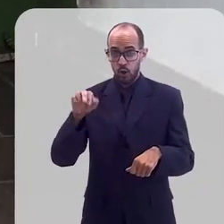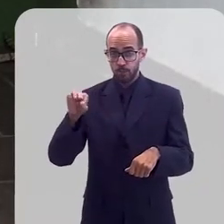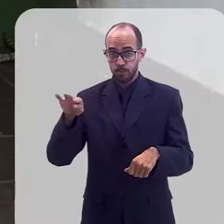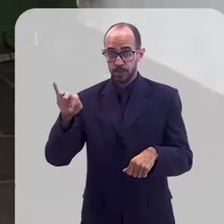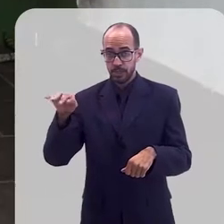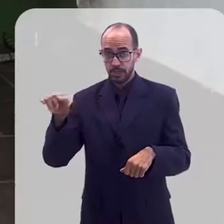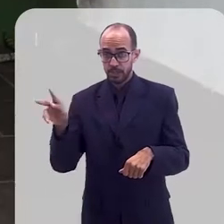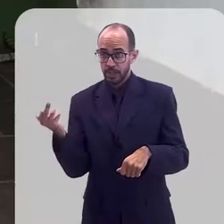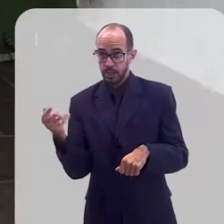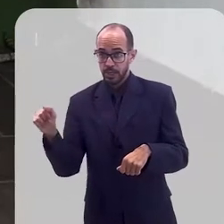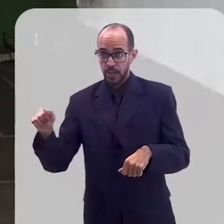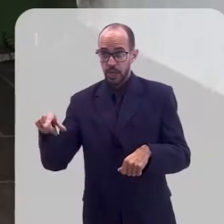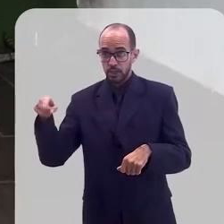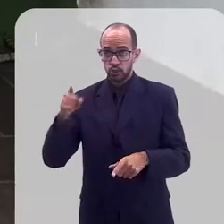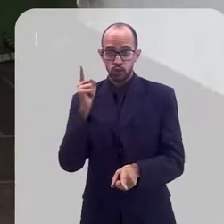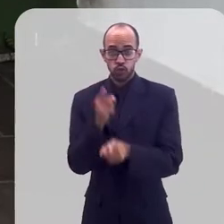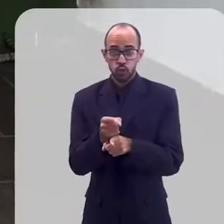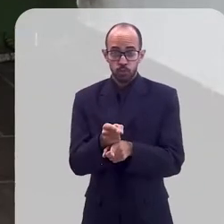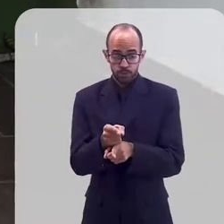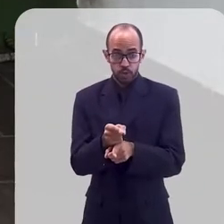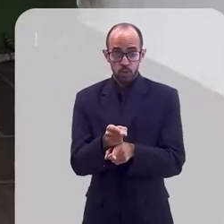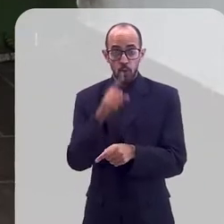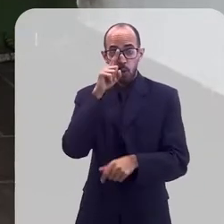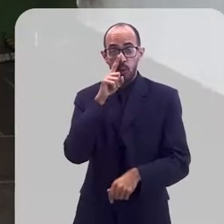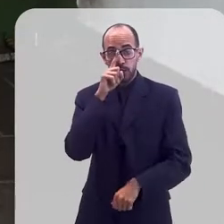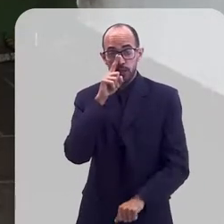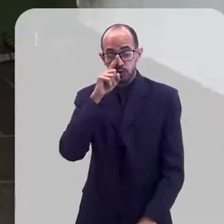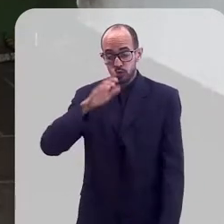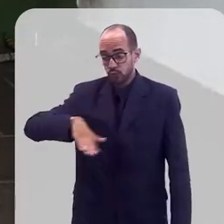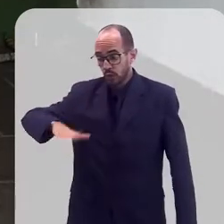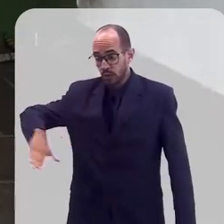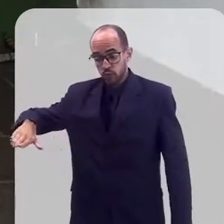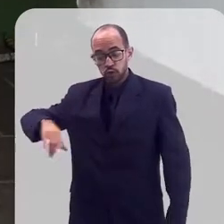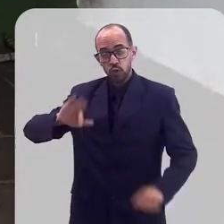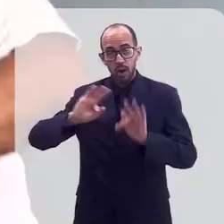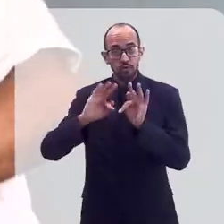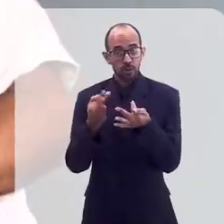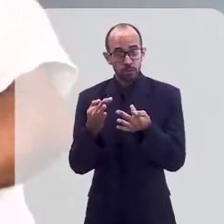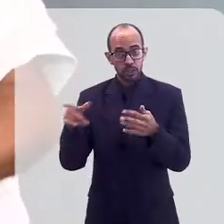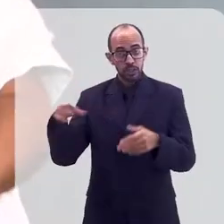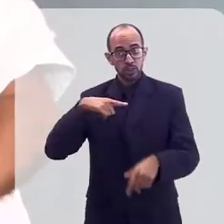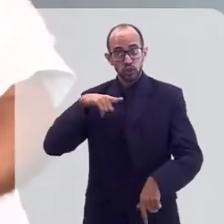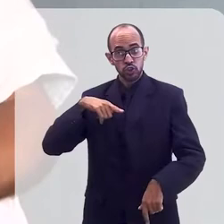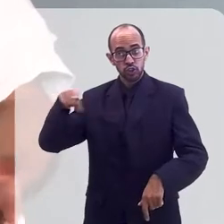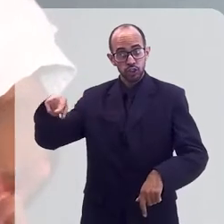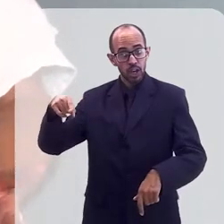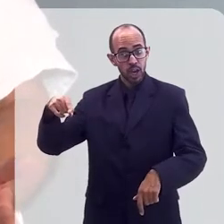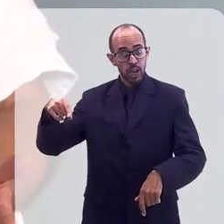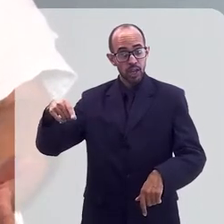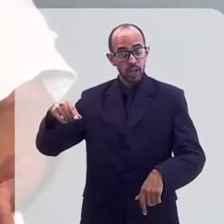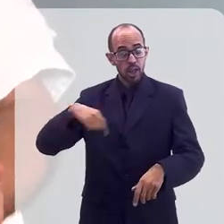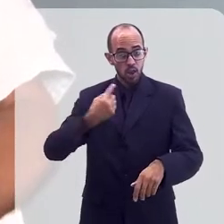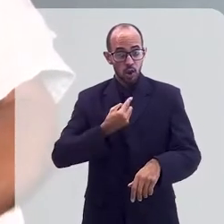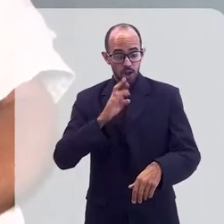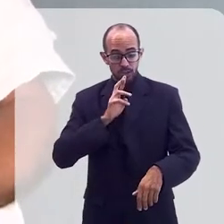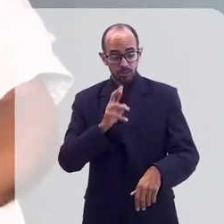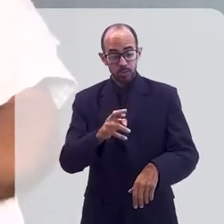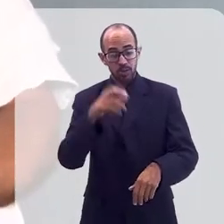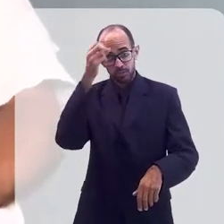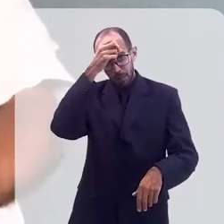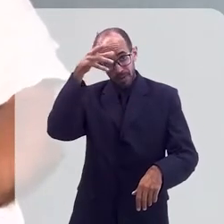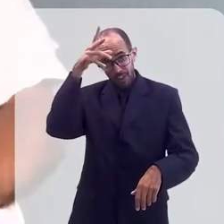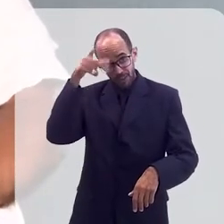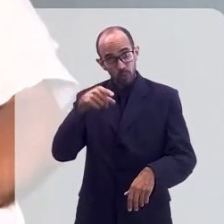40 famílias com um subregistro infantil absurdo. Aí a própria prefeitura, mas como tem isso lá se nós